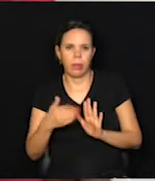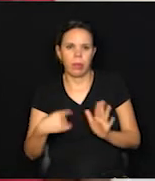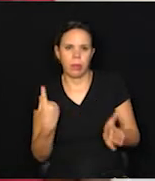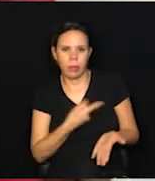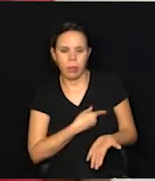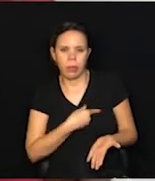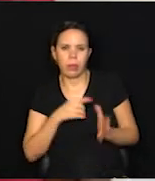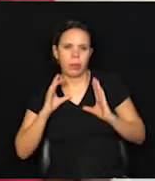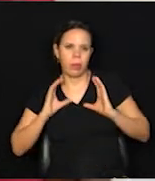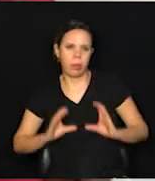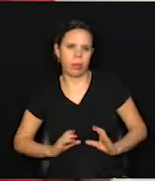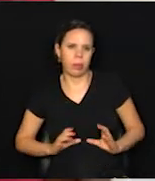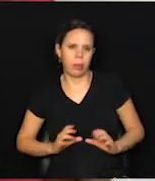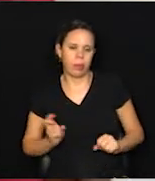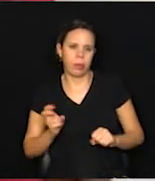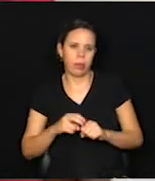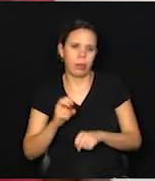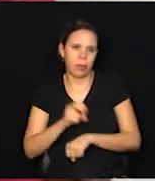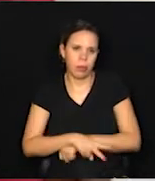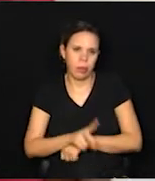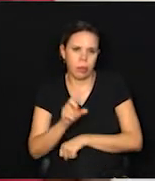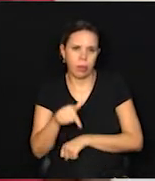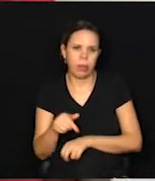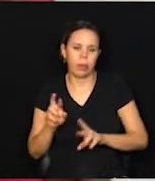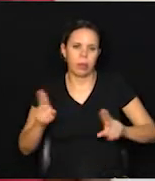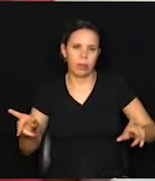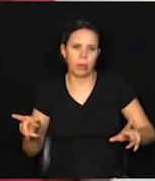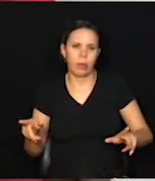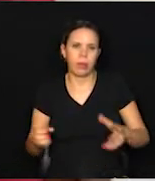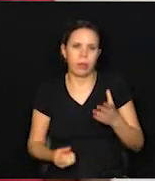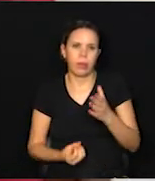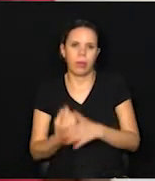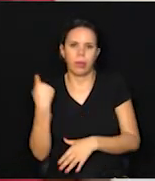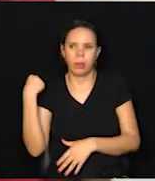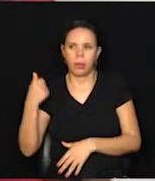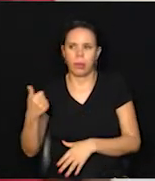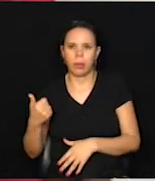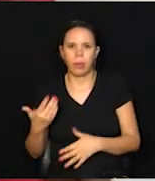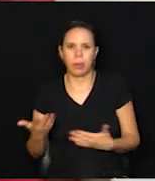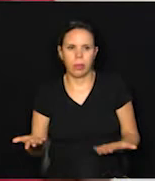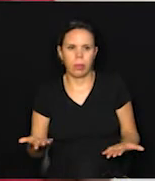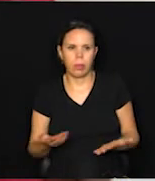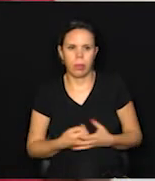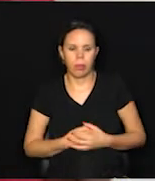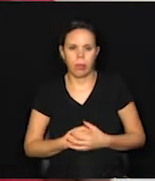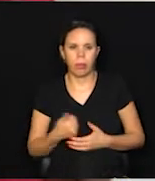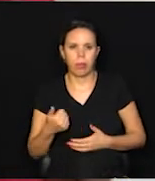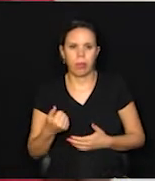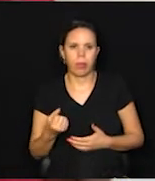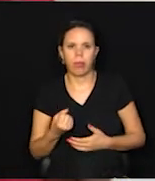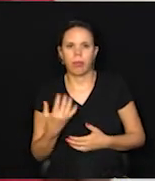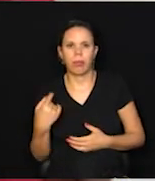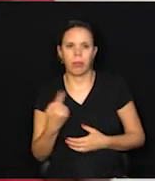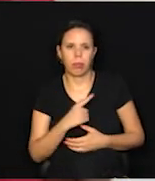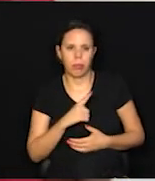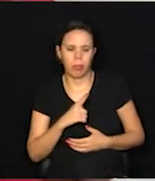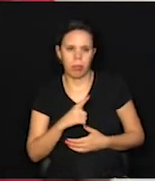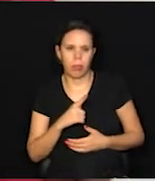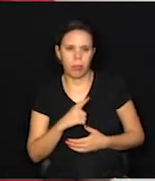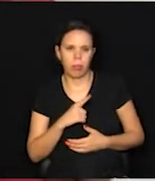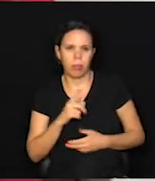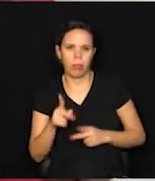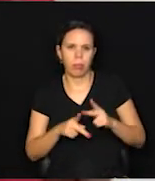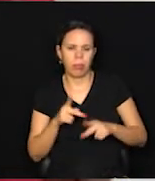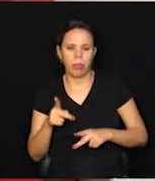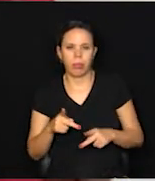o comportamento da infecção viral era bem diferente do que aconteceu na primeira onda. Na primeira onda, nós tínhamos os indivíduos